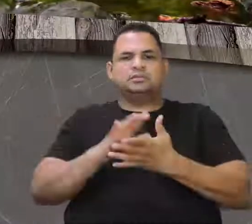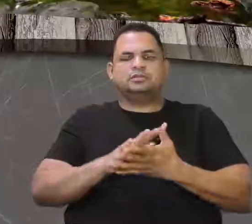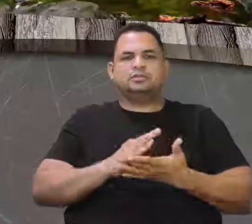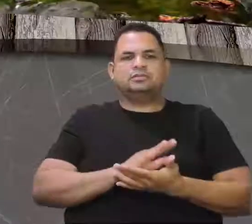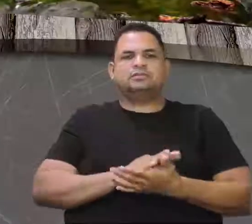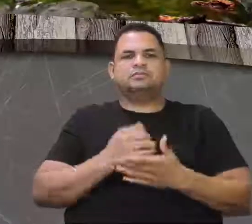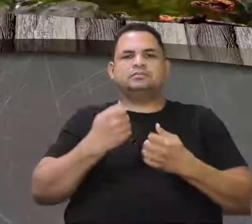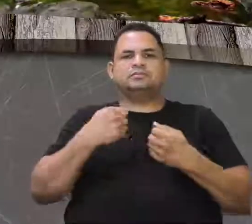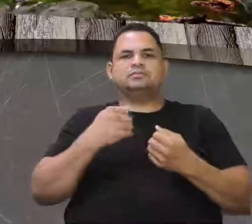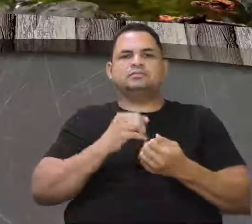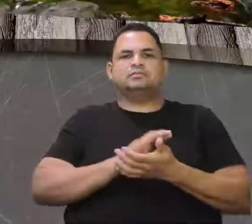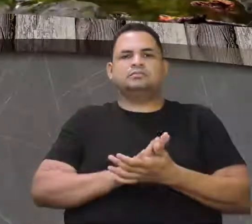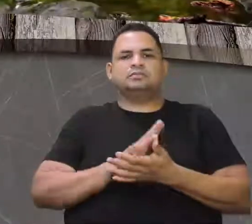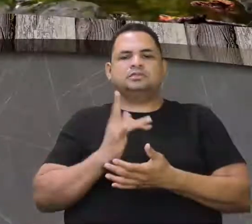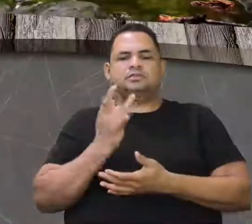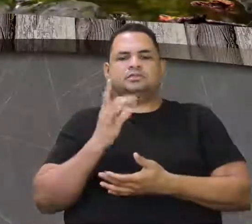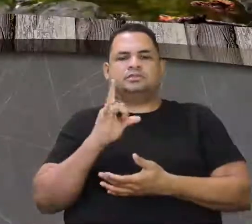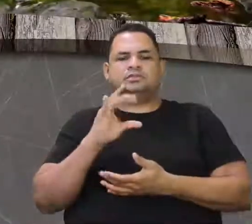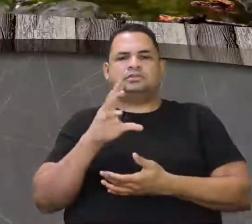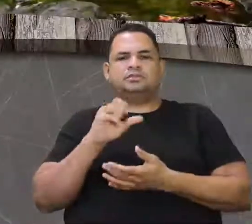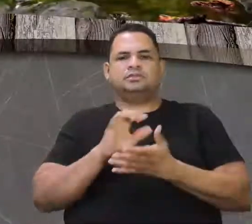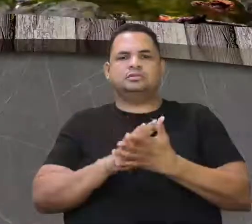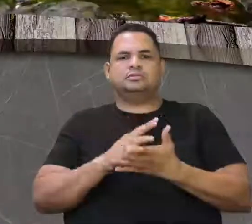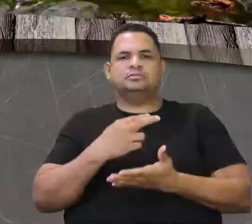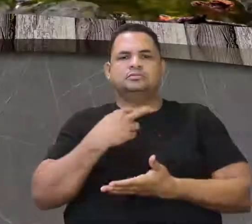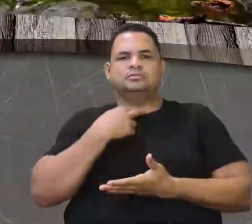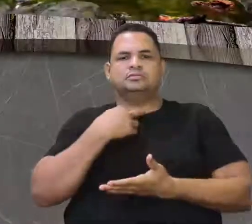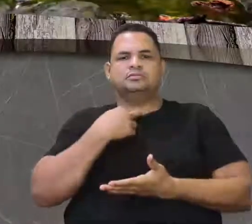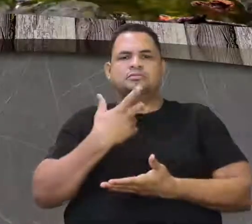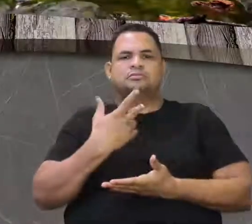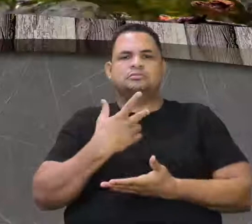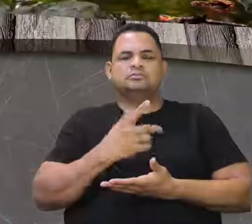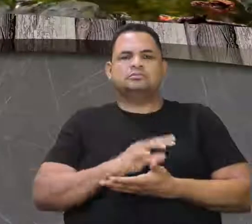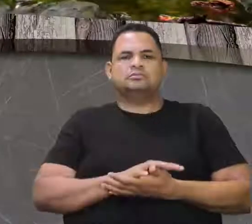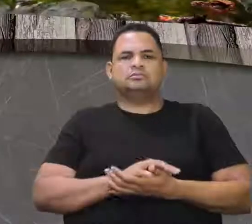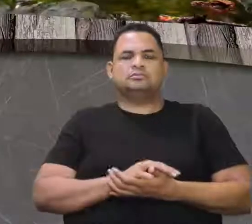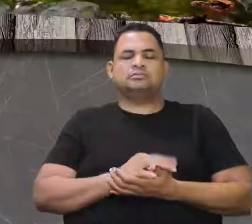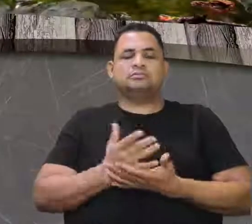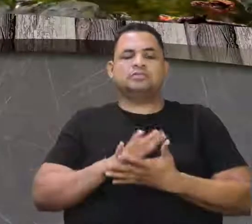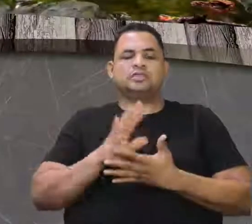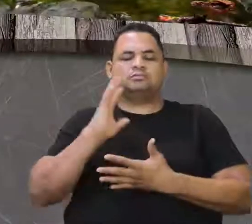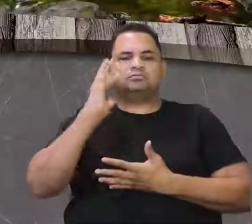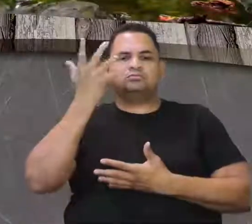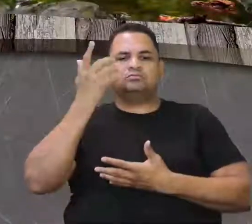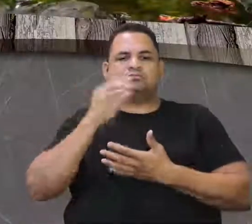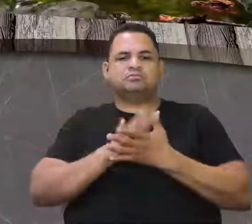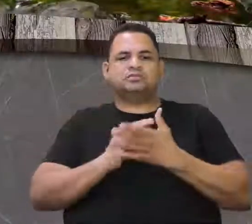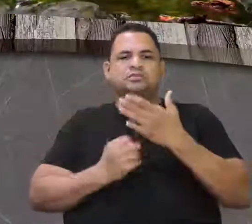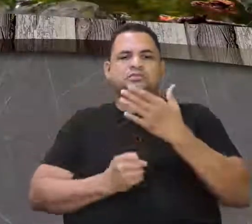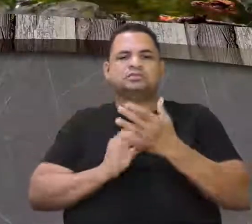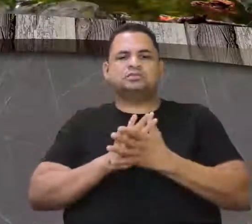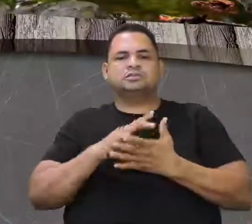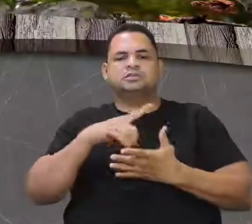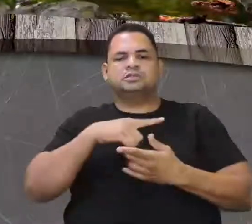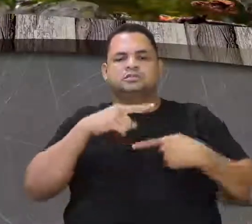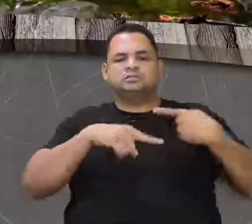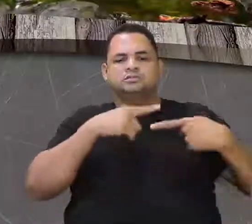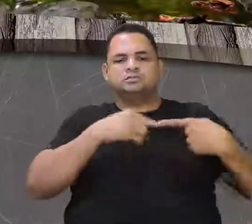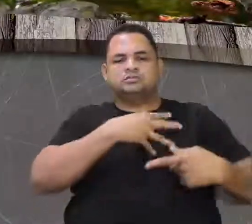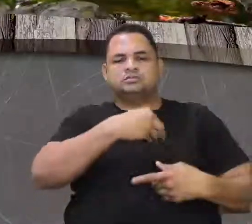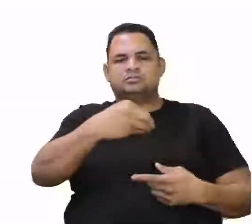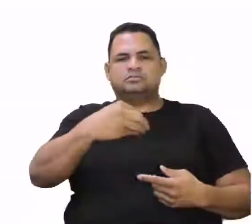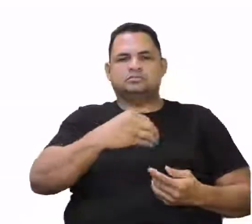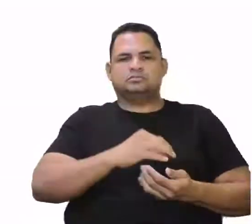indivíduo, pode ser um híbrido. E sendo híbrido, ele não pode, né? Pode ser um indivíduo que não tem a capacidade de gerar outros. Tá bom? Olha